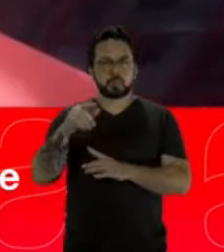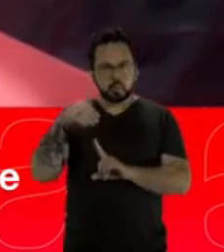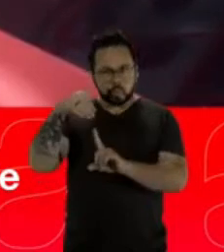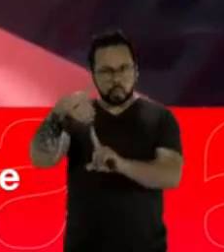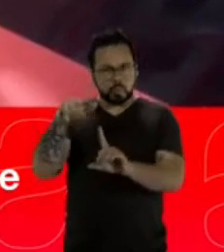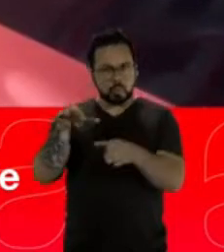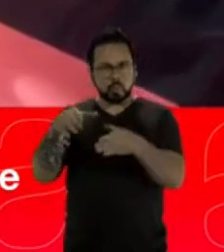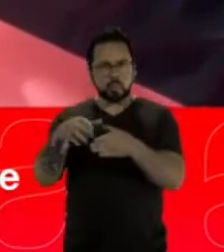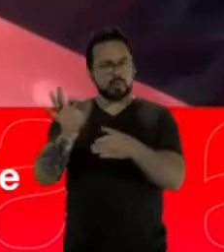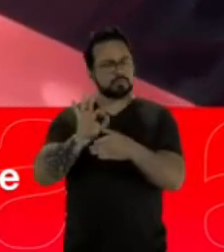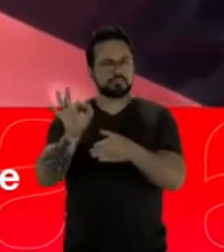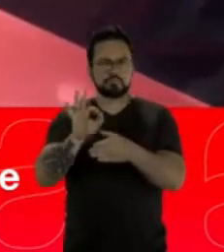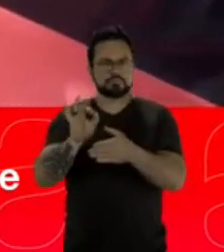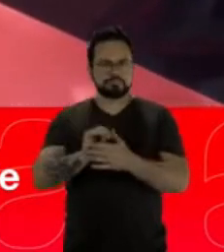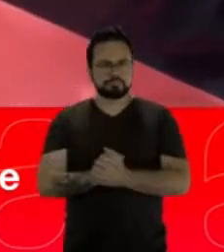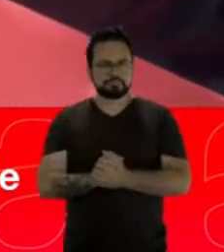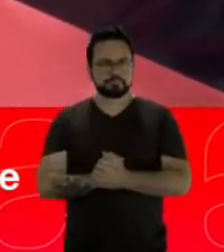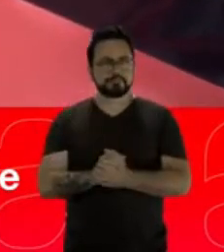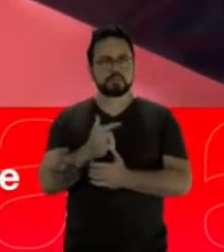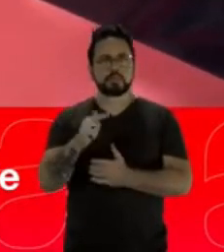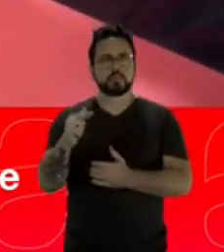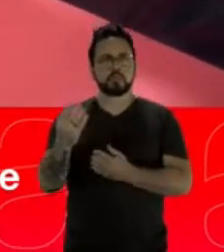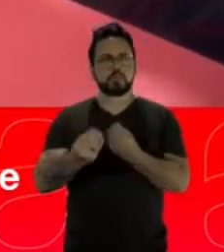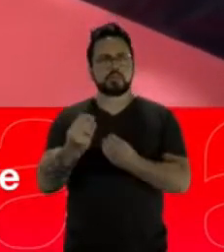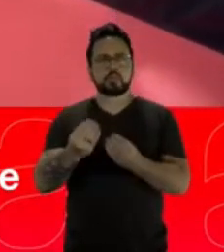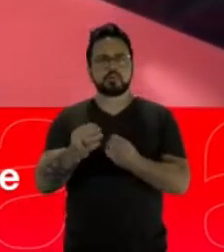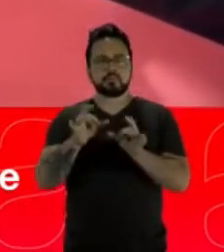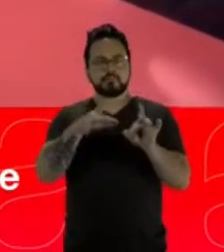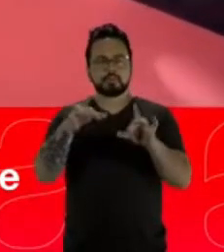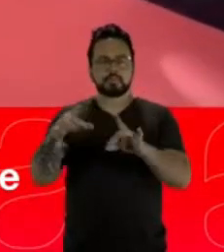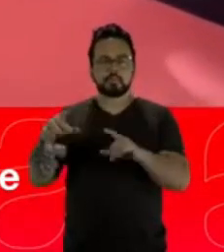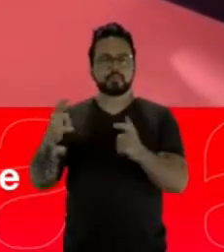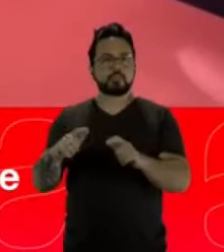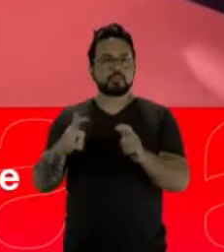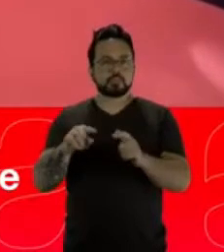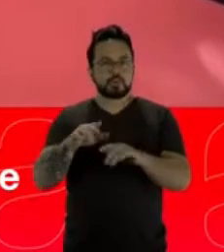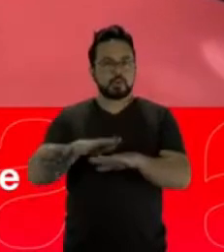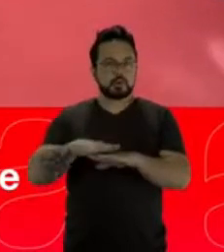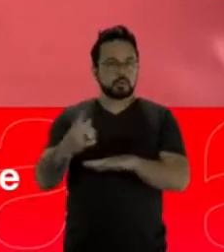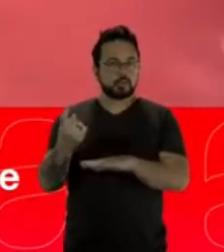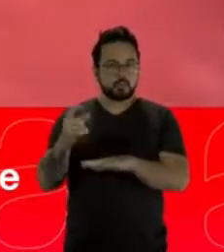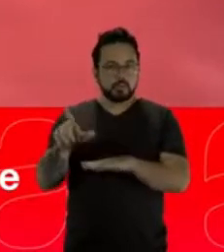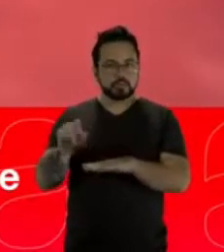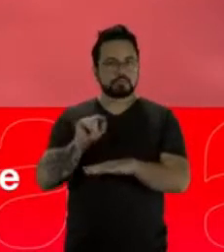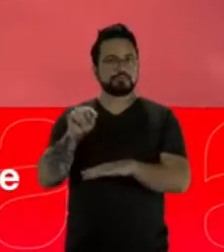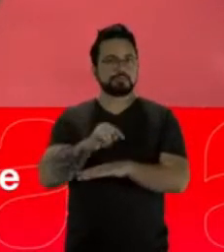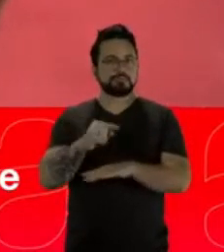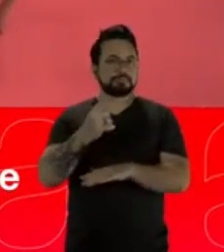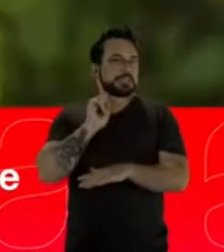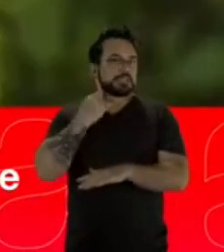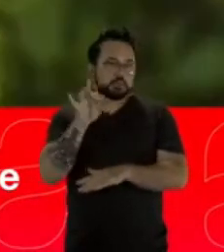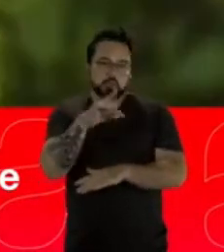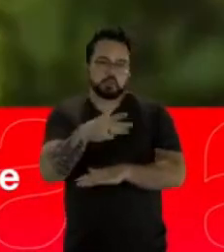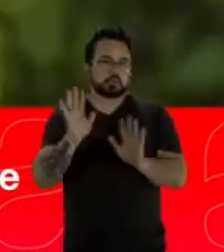uma população também, porque não existe meios de descarte, né? E, às vezes, a única opção é essa mesmo, né? Jogar no